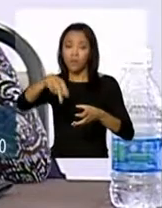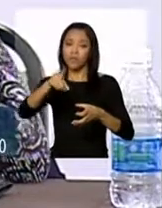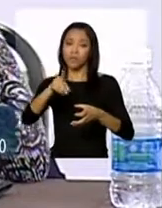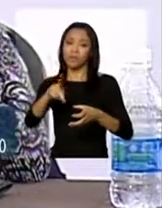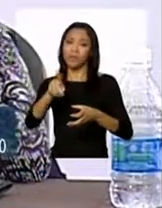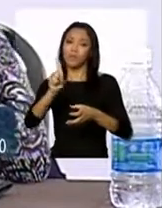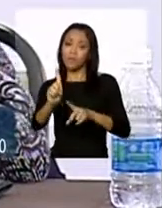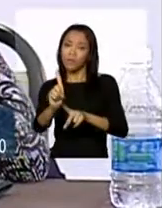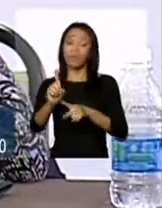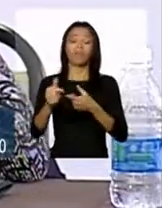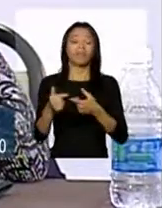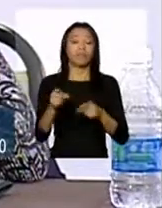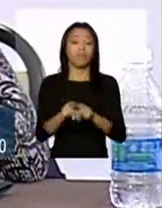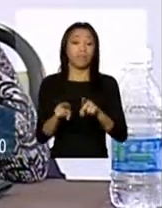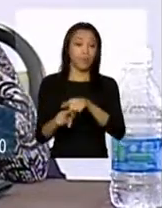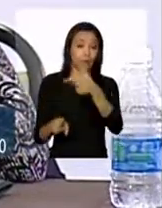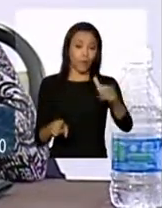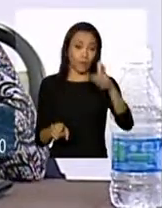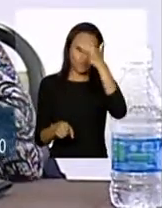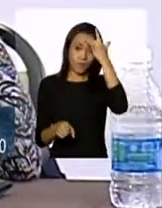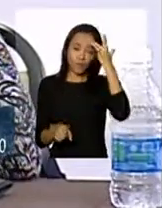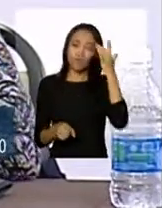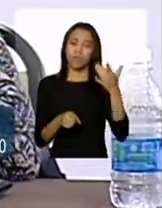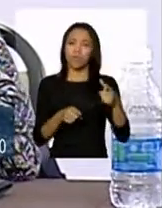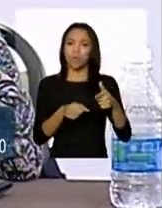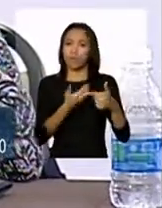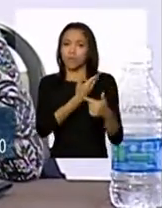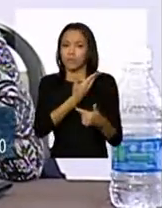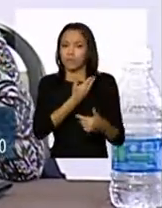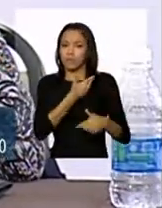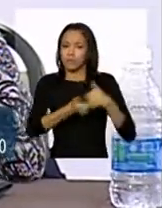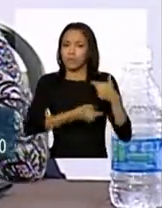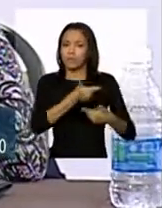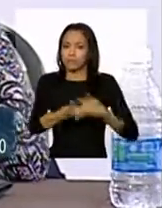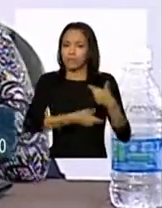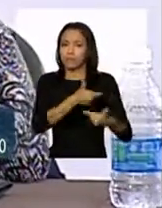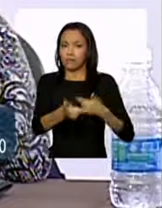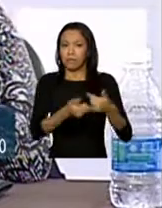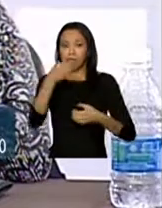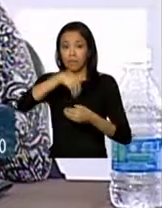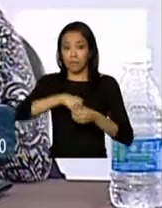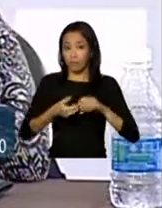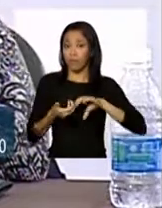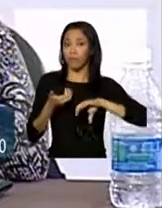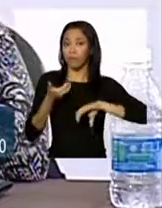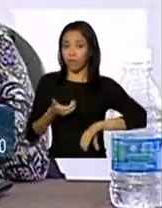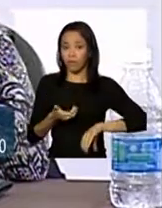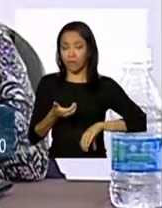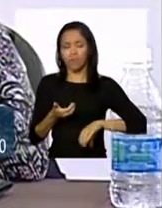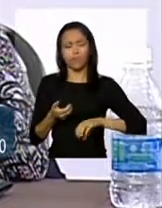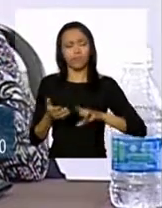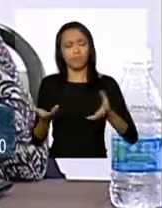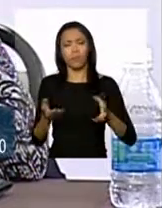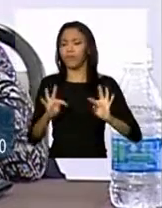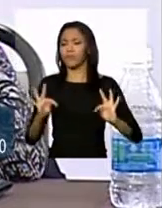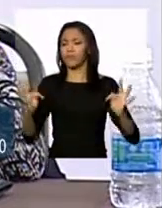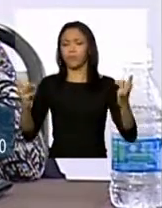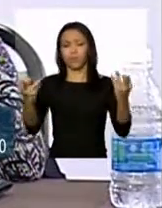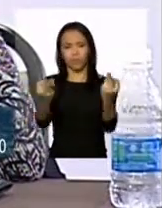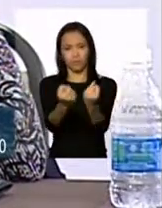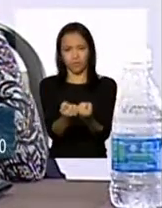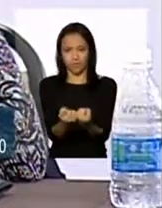parceira incansável nossa do Congresso Nacional, e todas as